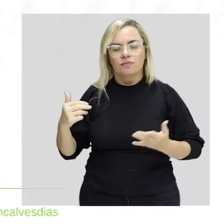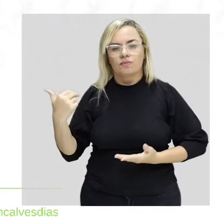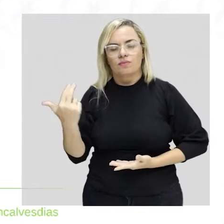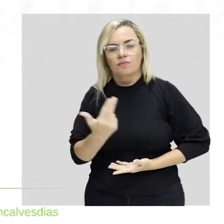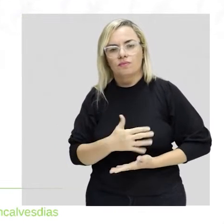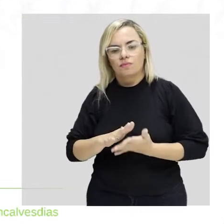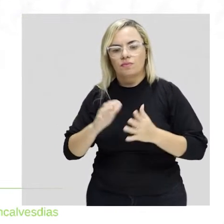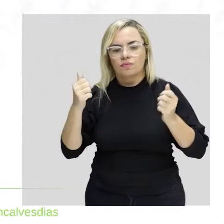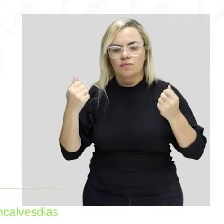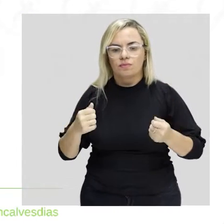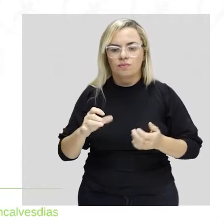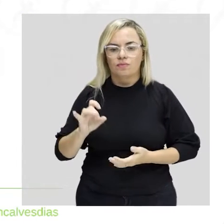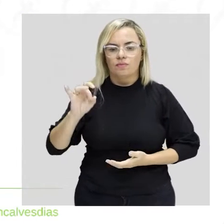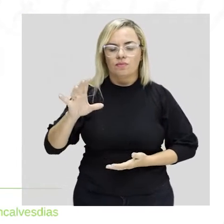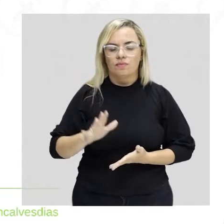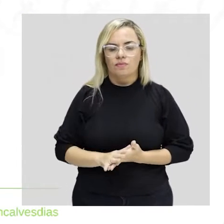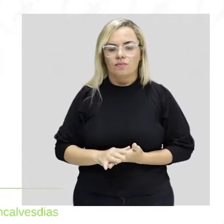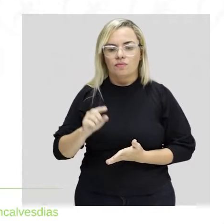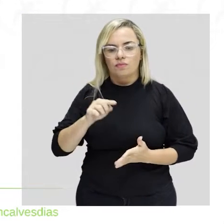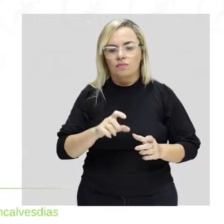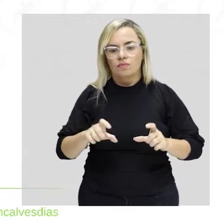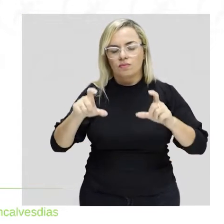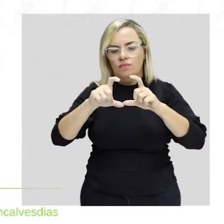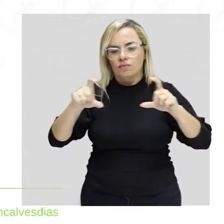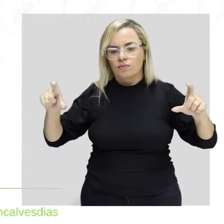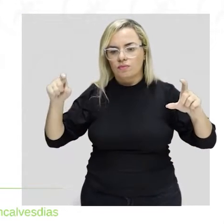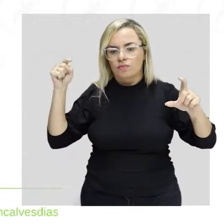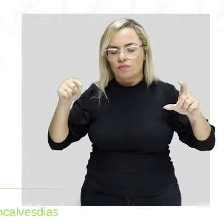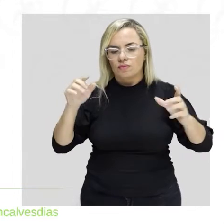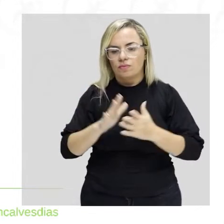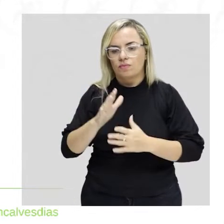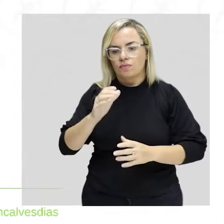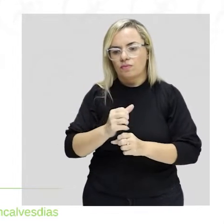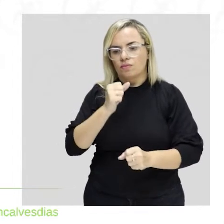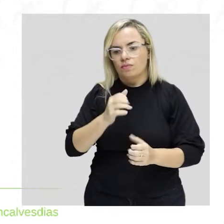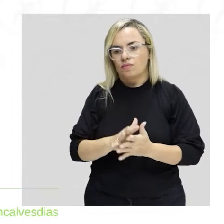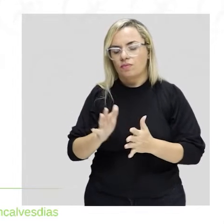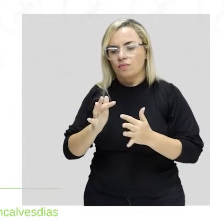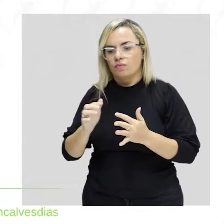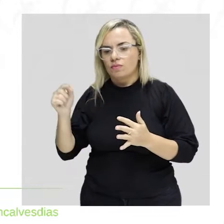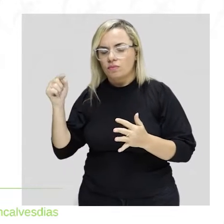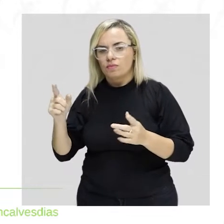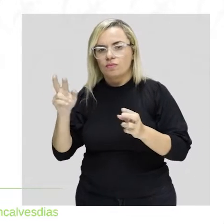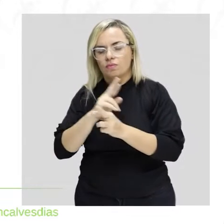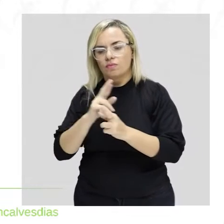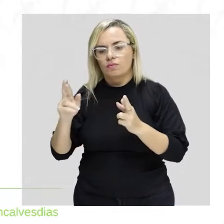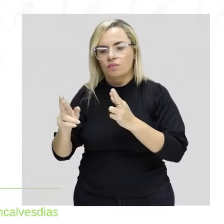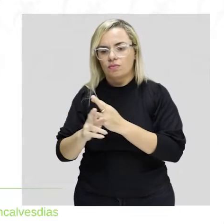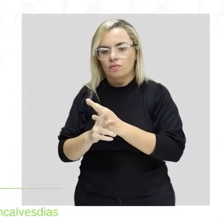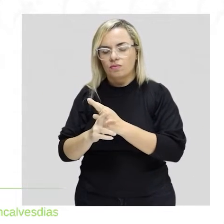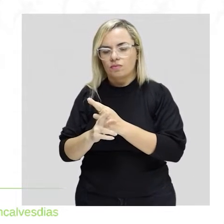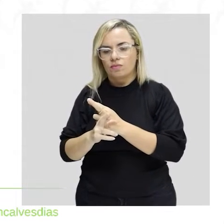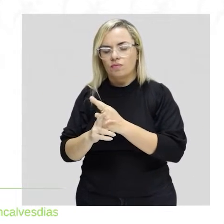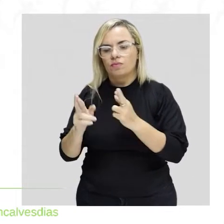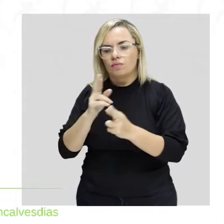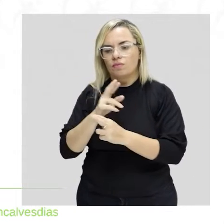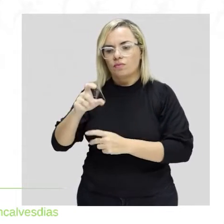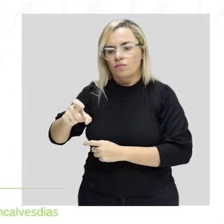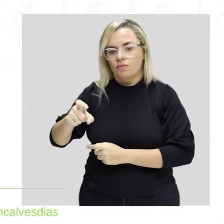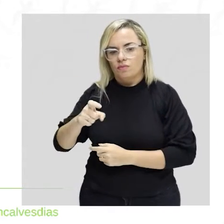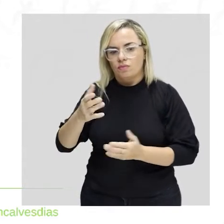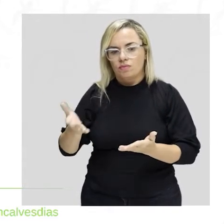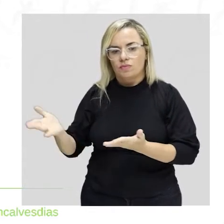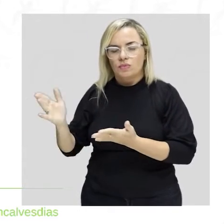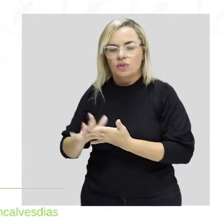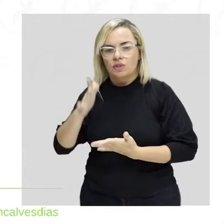precisamos apenas dizer qual é a expressão que determinou o lucro em função de X obtido por